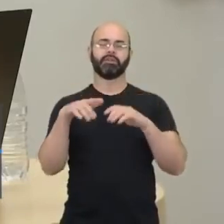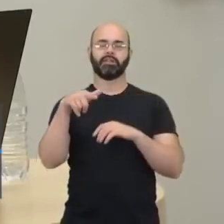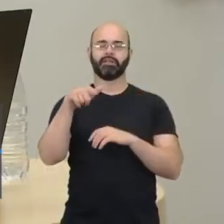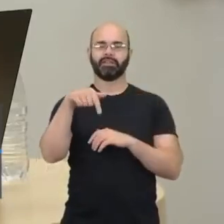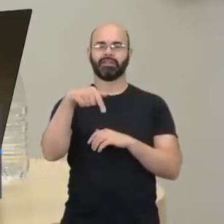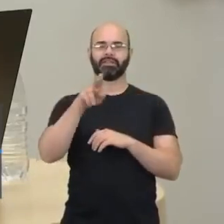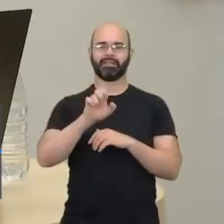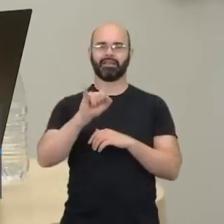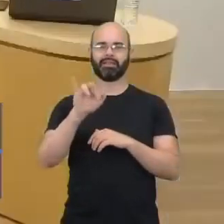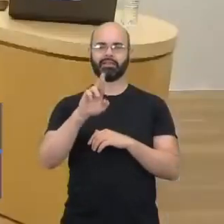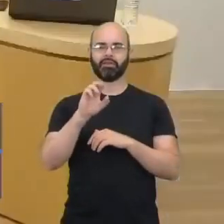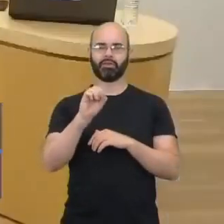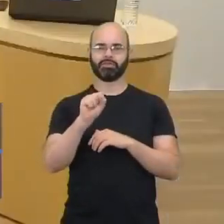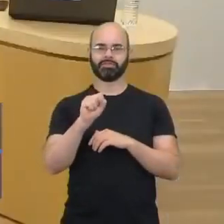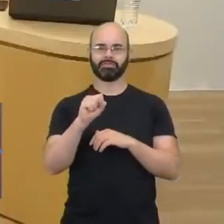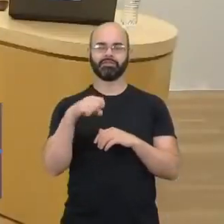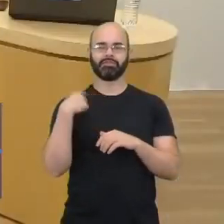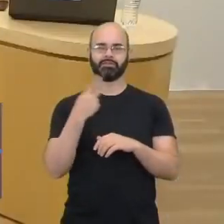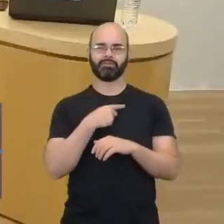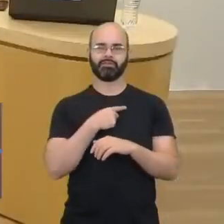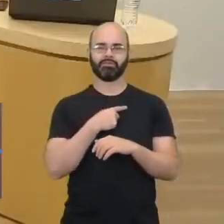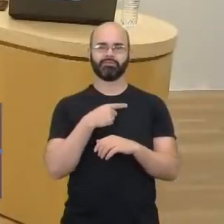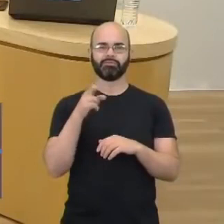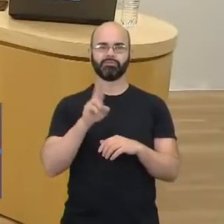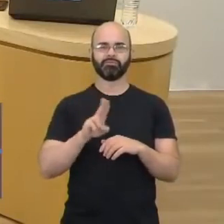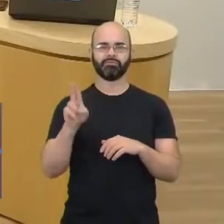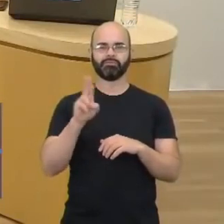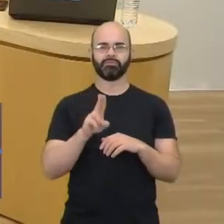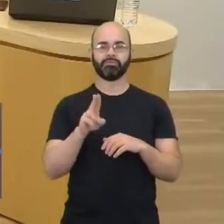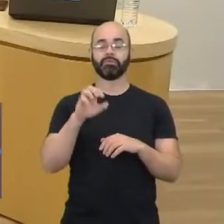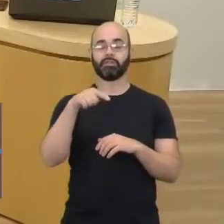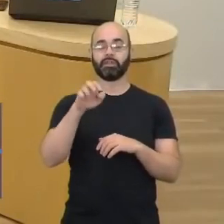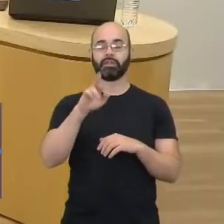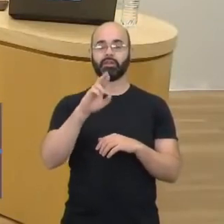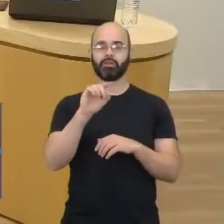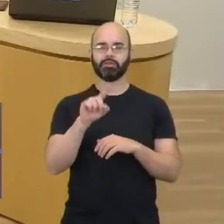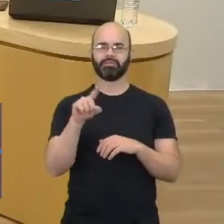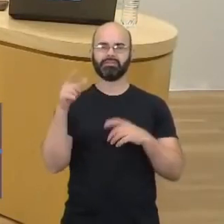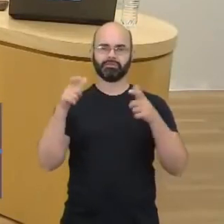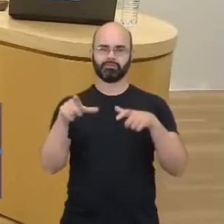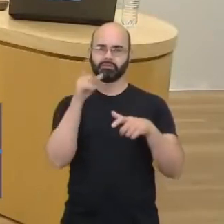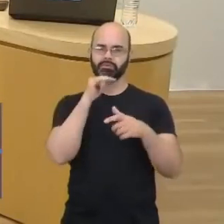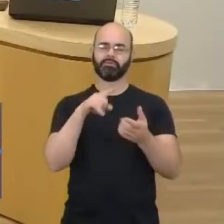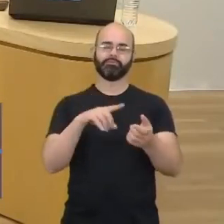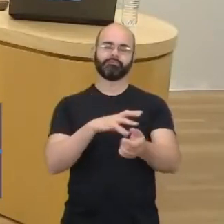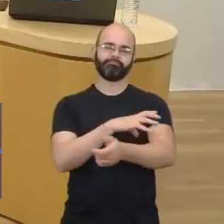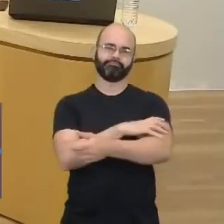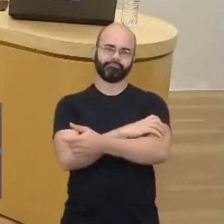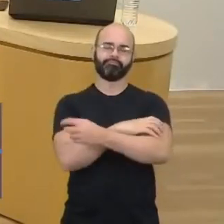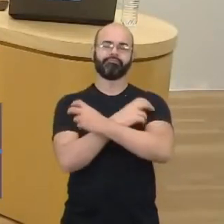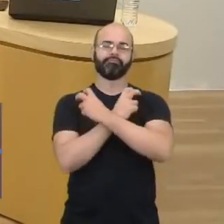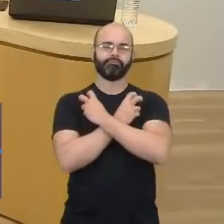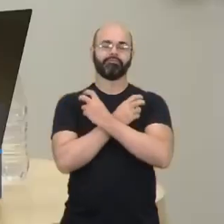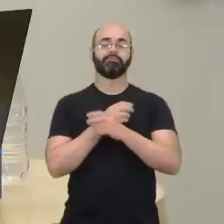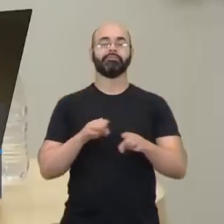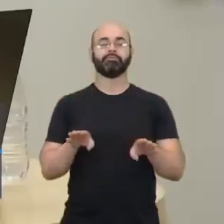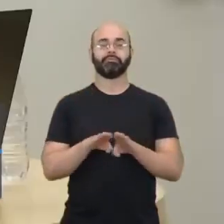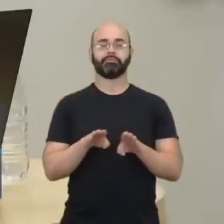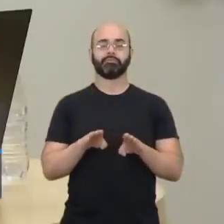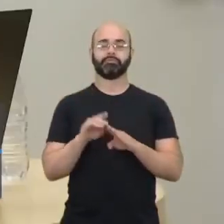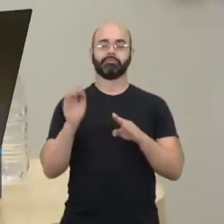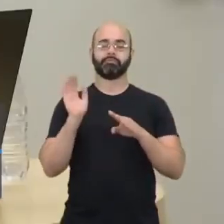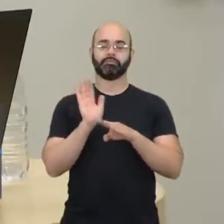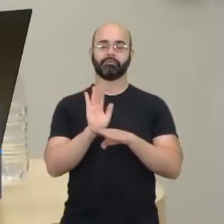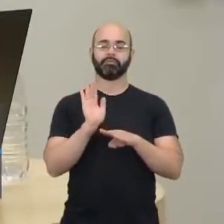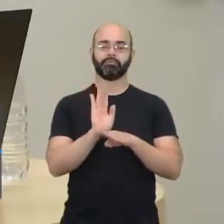Está falando bem, aqui Queiroz. Que utilizamos o sistema esquelético, muscular, nervoso. E lembrando que ajuda a